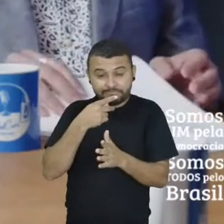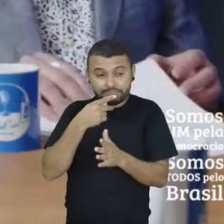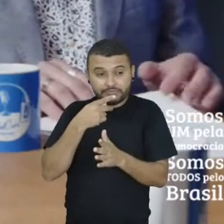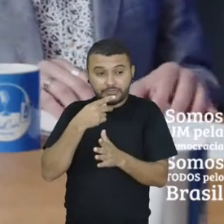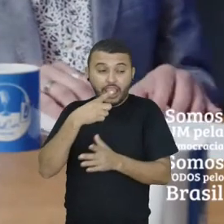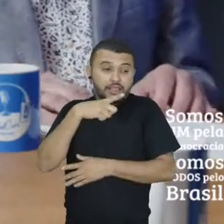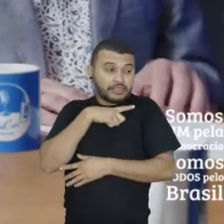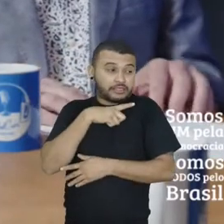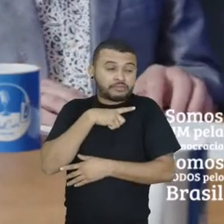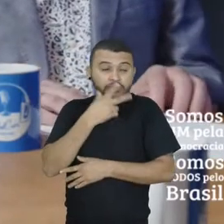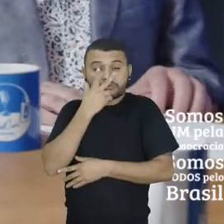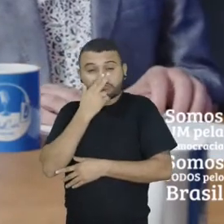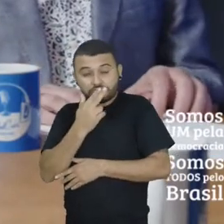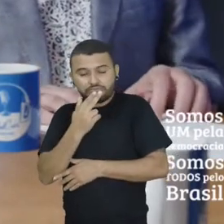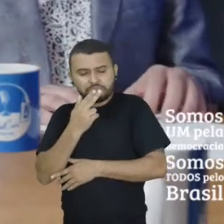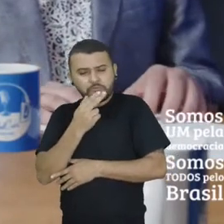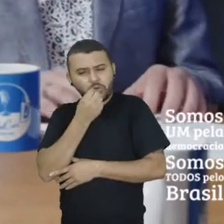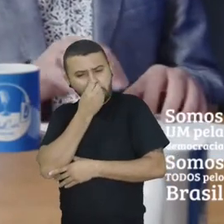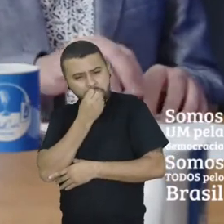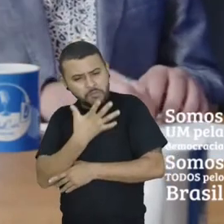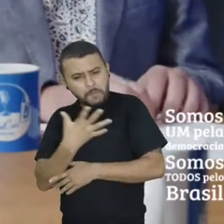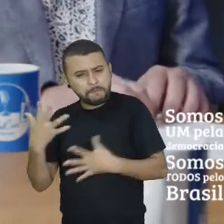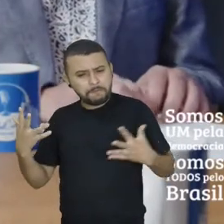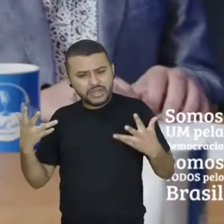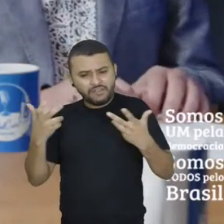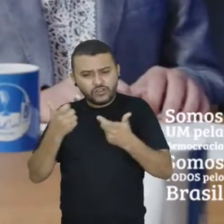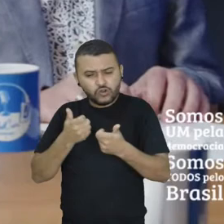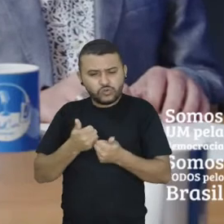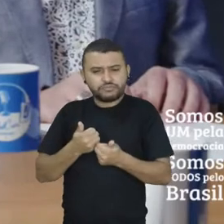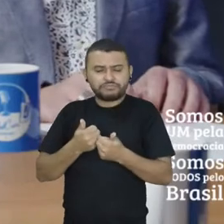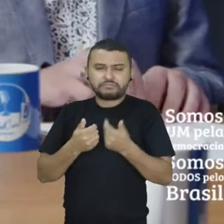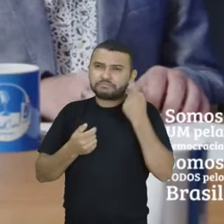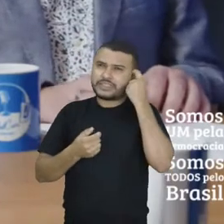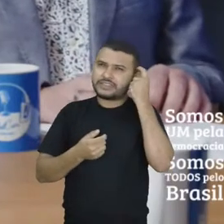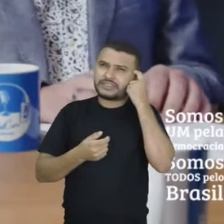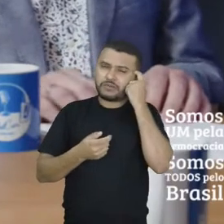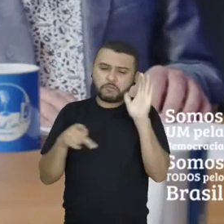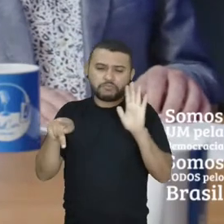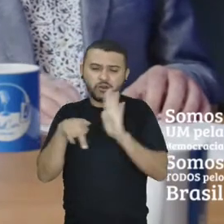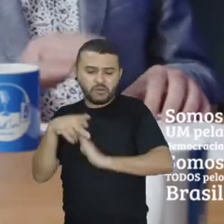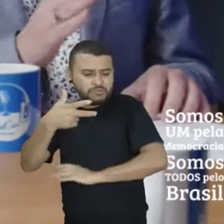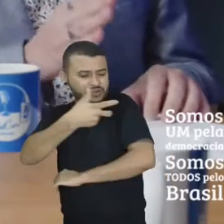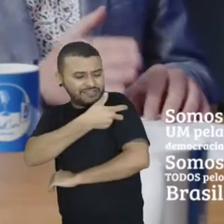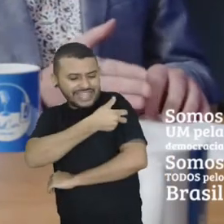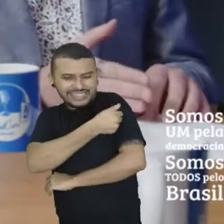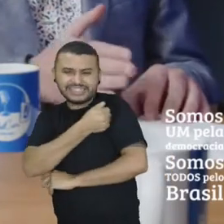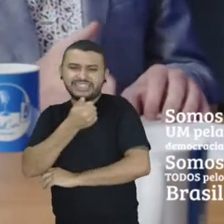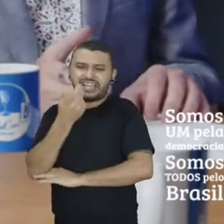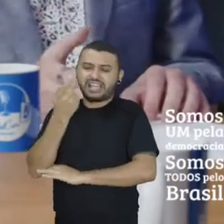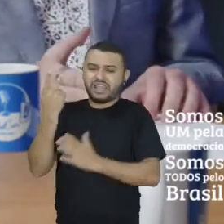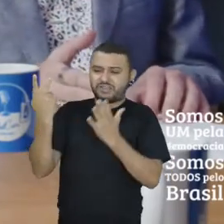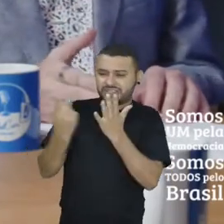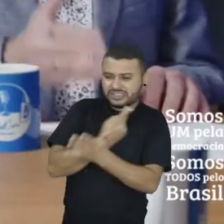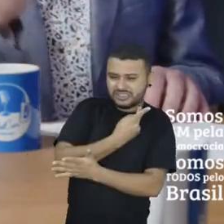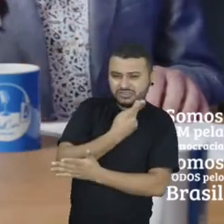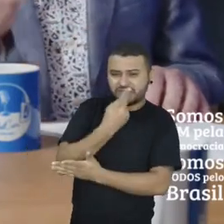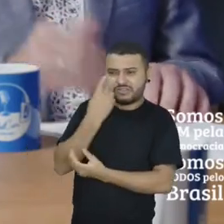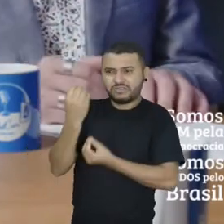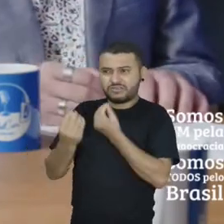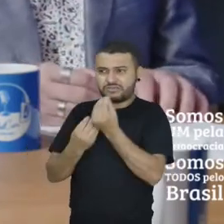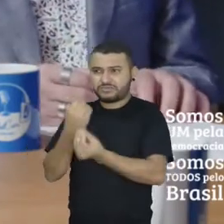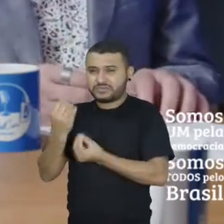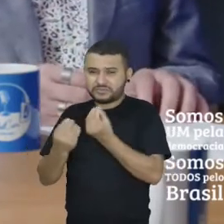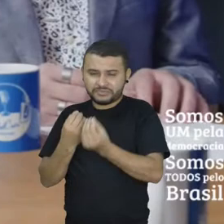e achei isso assim tão fantástico, pensando em tudo que aconteceu com vacina, de tudo que aconteceu. Vocês planejaram mal contra mim, eu não